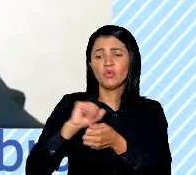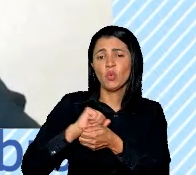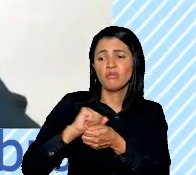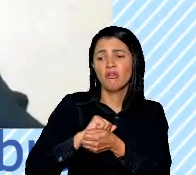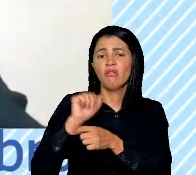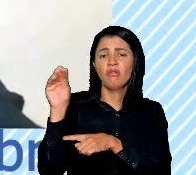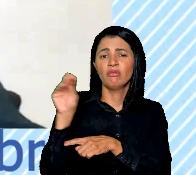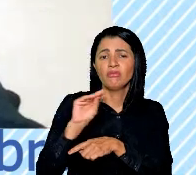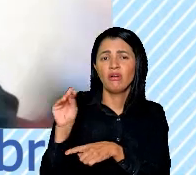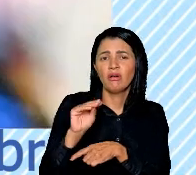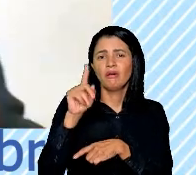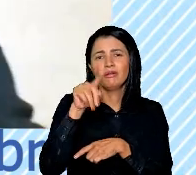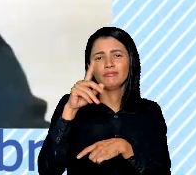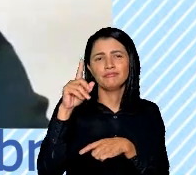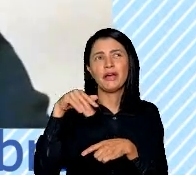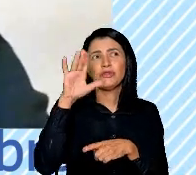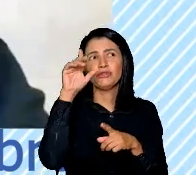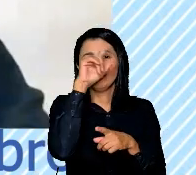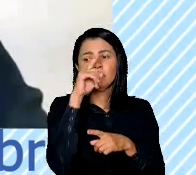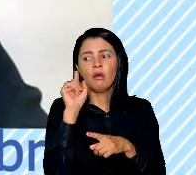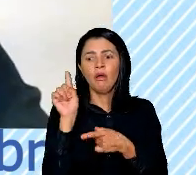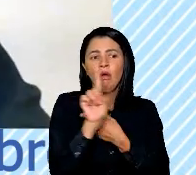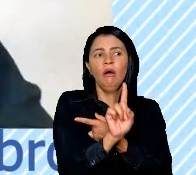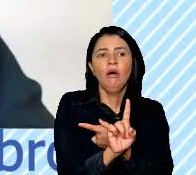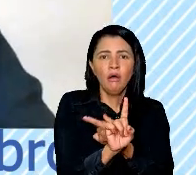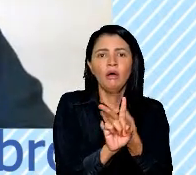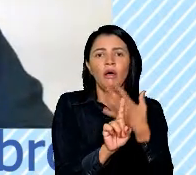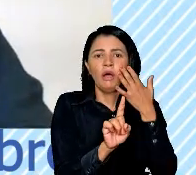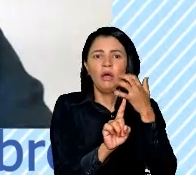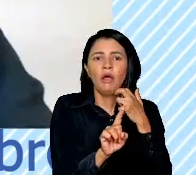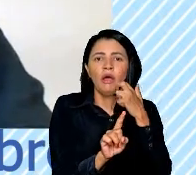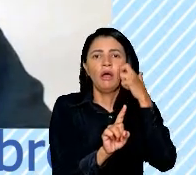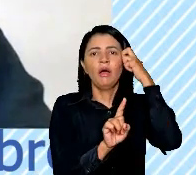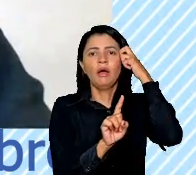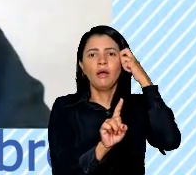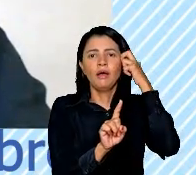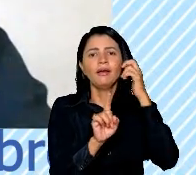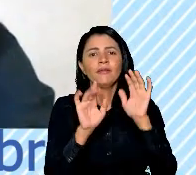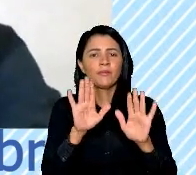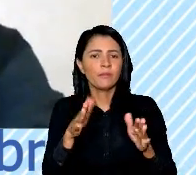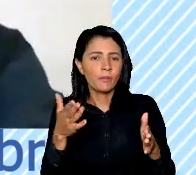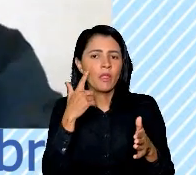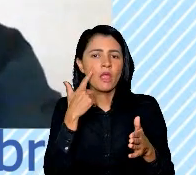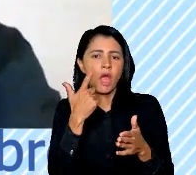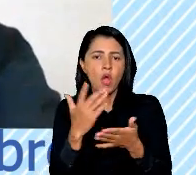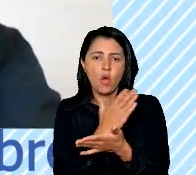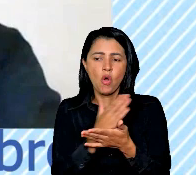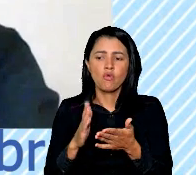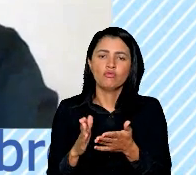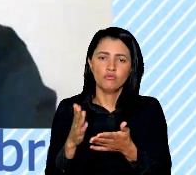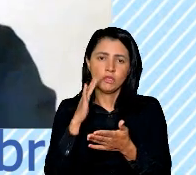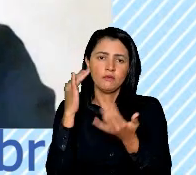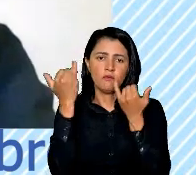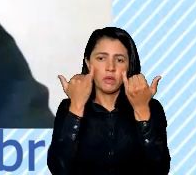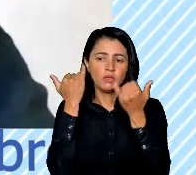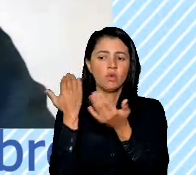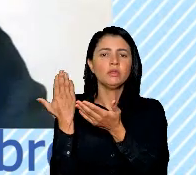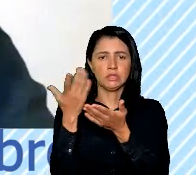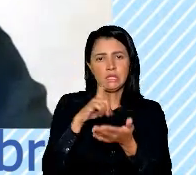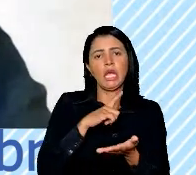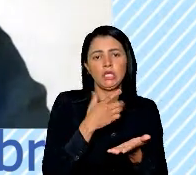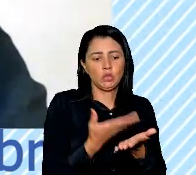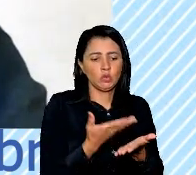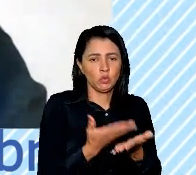dificuldades maiores para a exposição pública. Eu levantei alguns dados também. Existem estudos que apontam que as mulheres